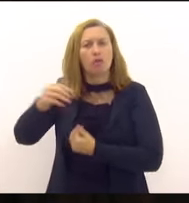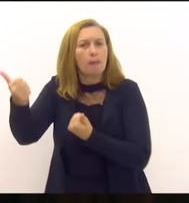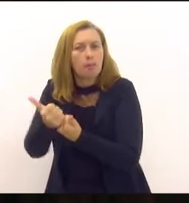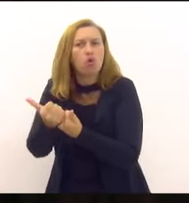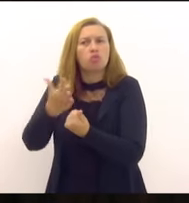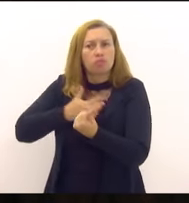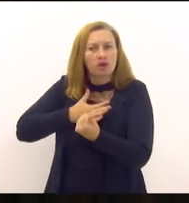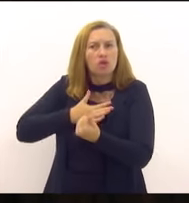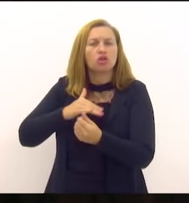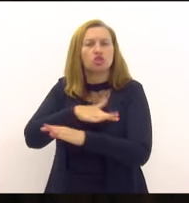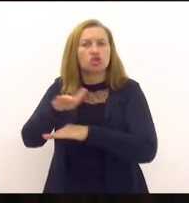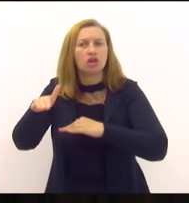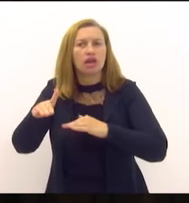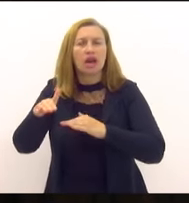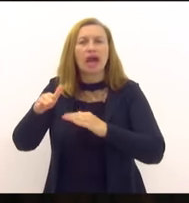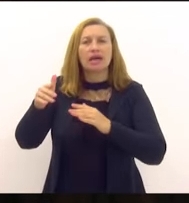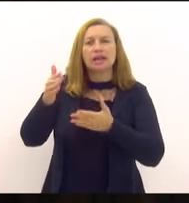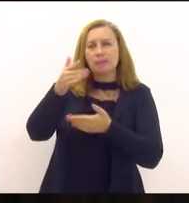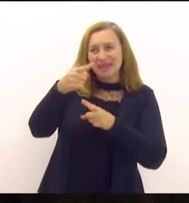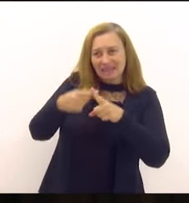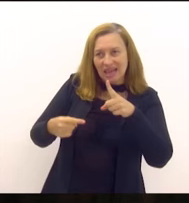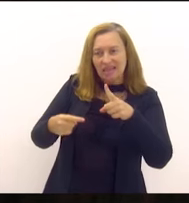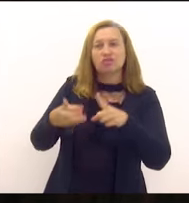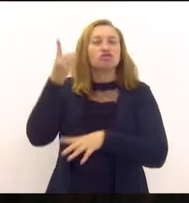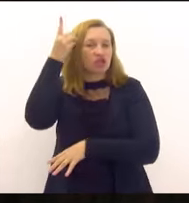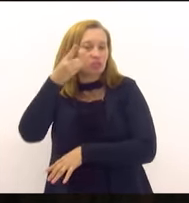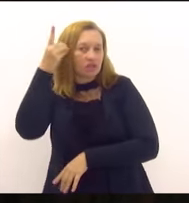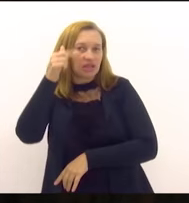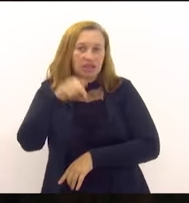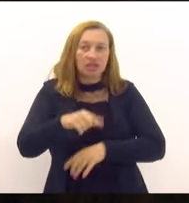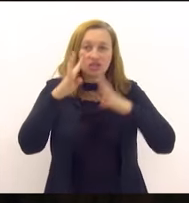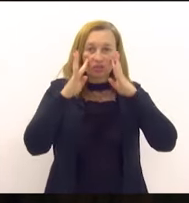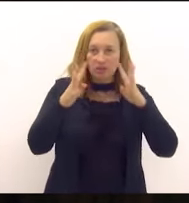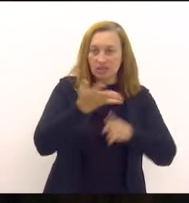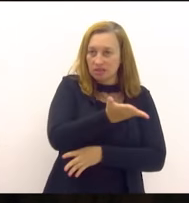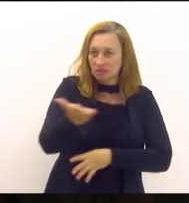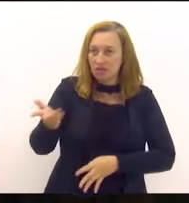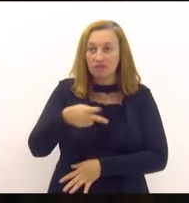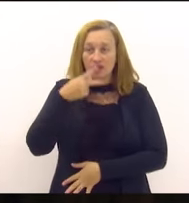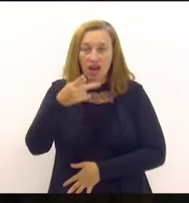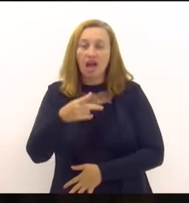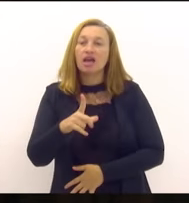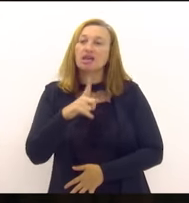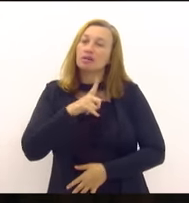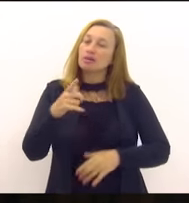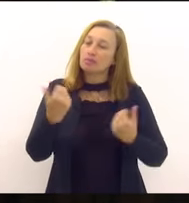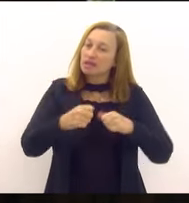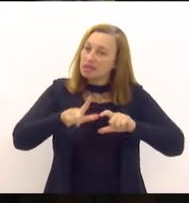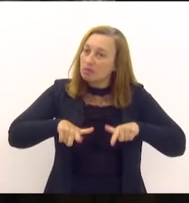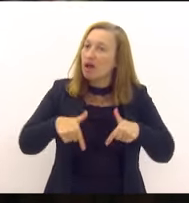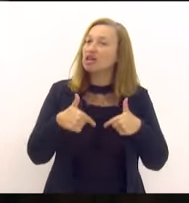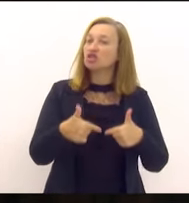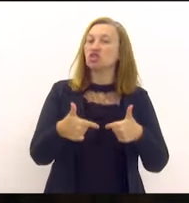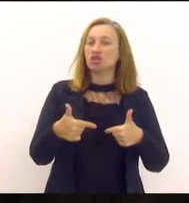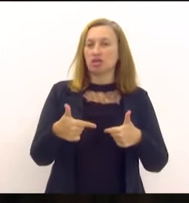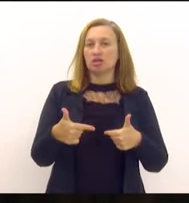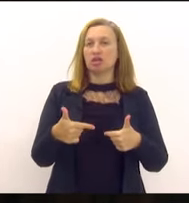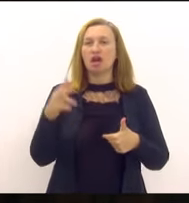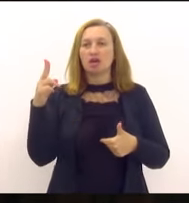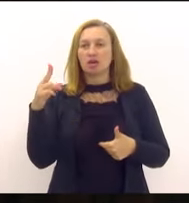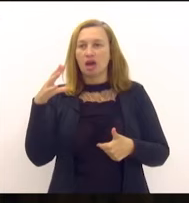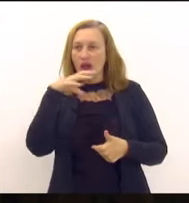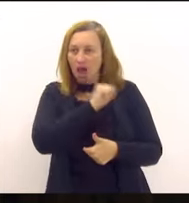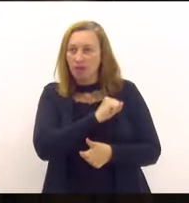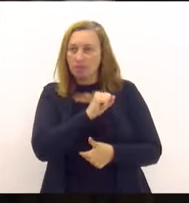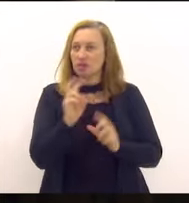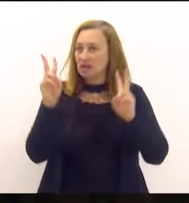o apoio da grande maioria, que era isso que eu queria chamar a atenção de vossas excelências e dizer que nós temos que enfrentar o mais rápido